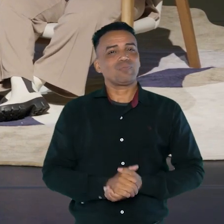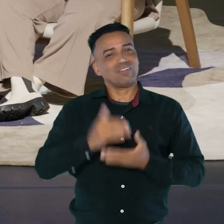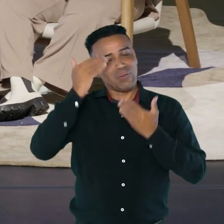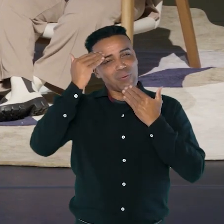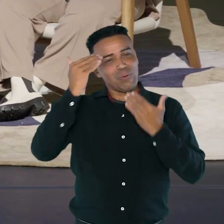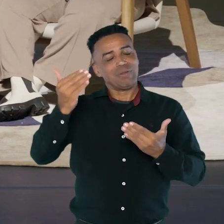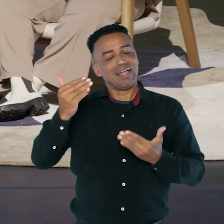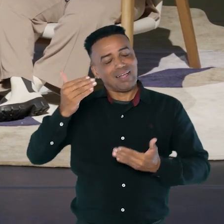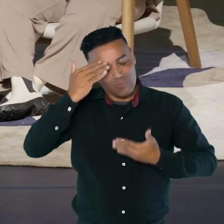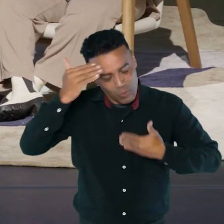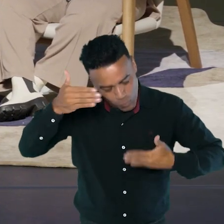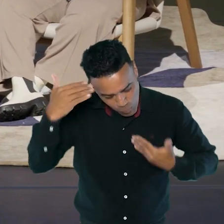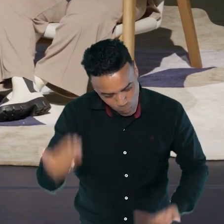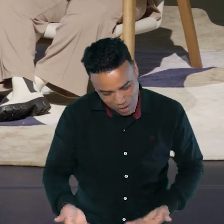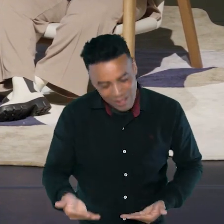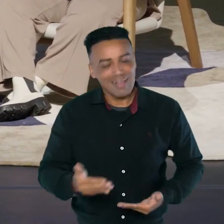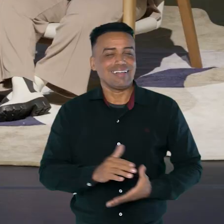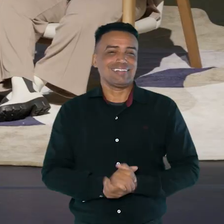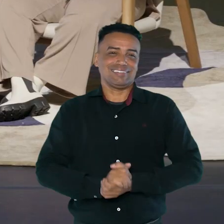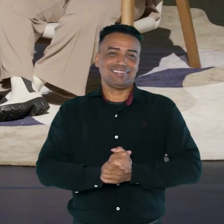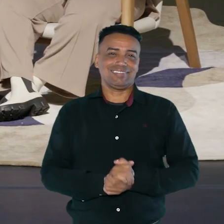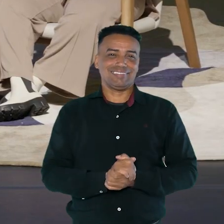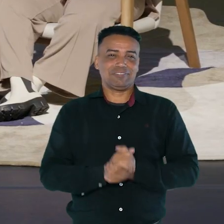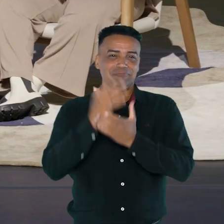Muito obrigado, foi uma honra.